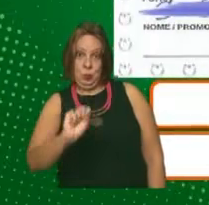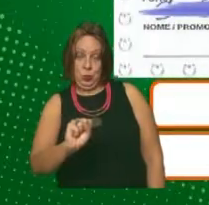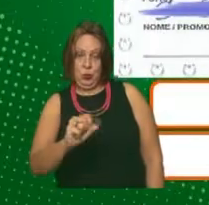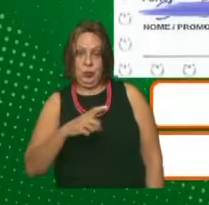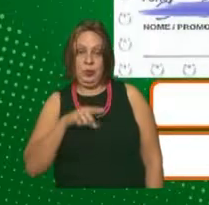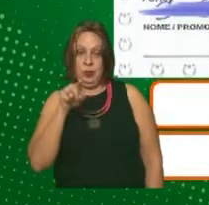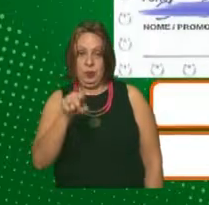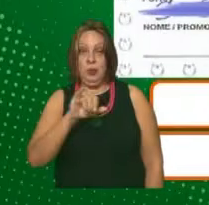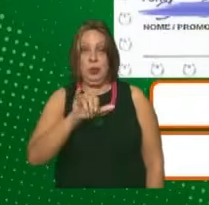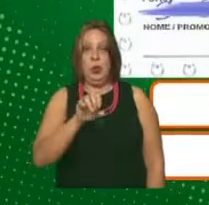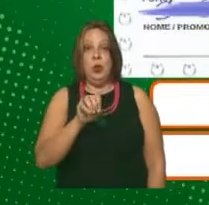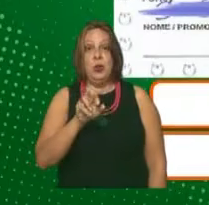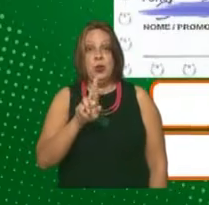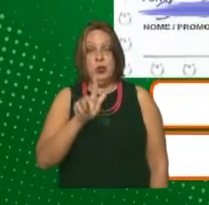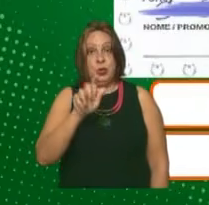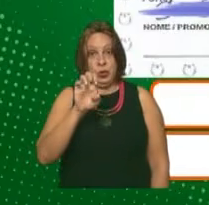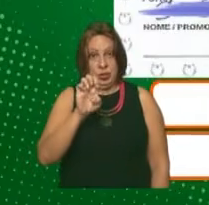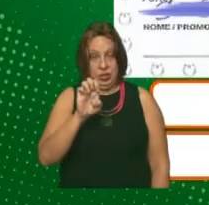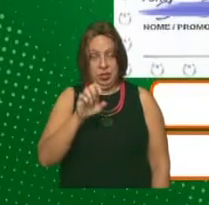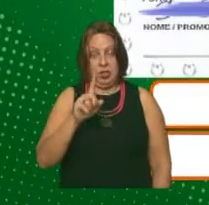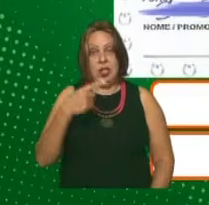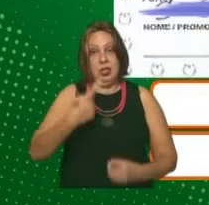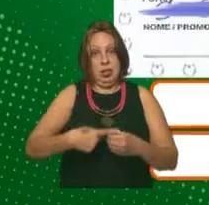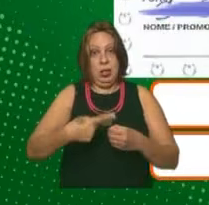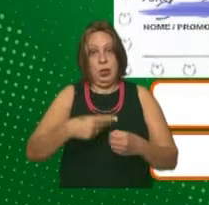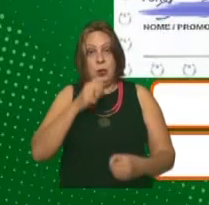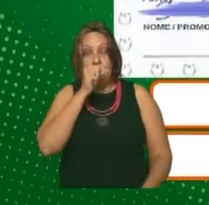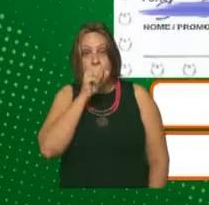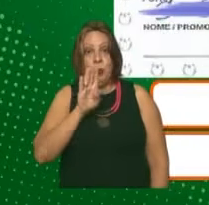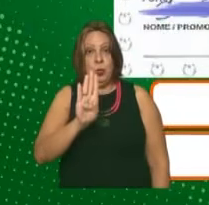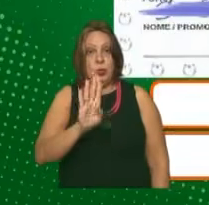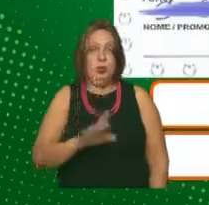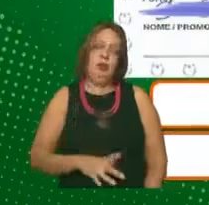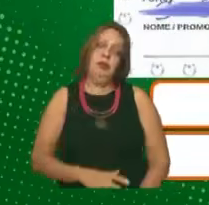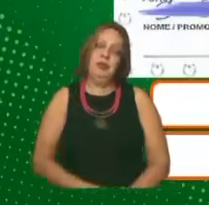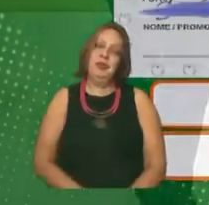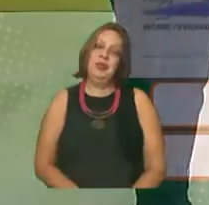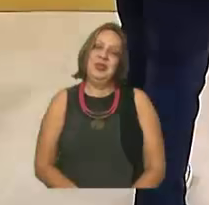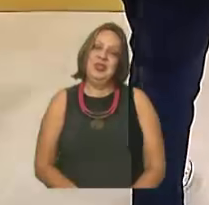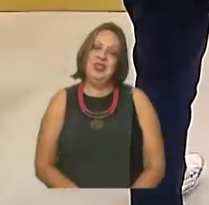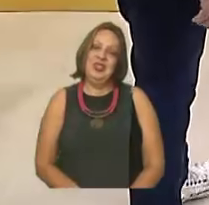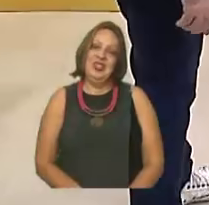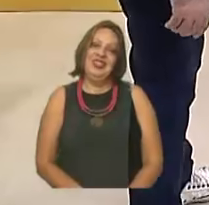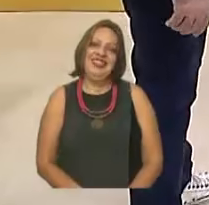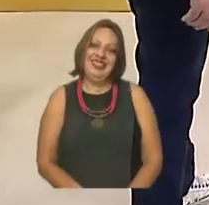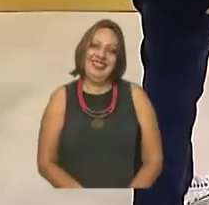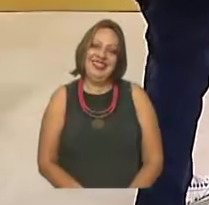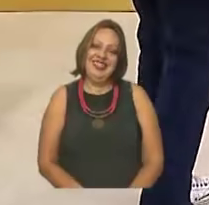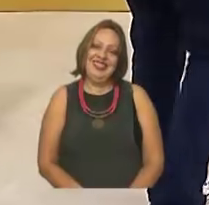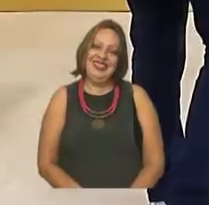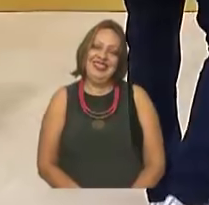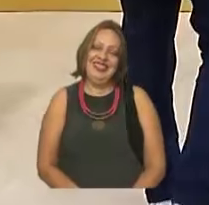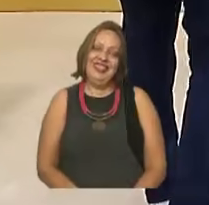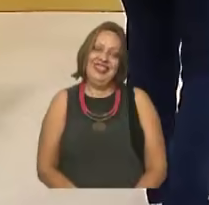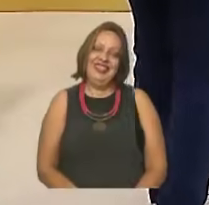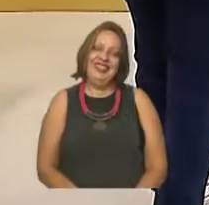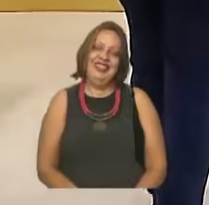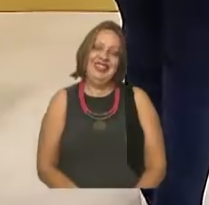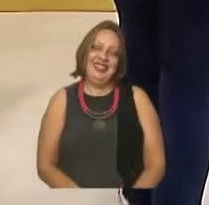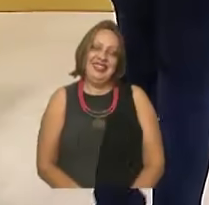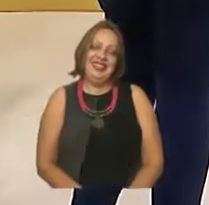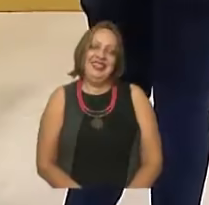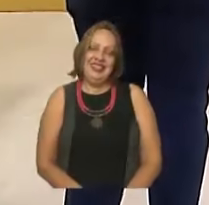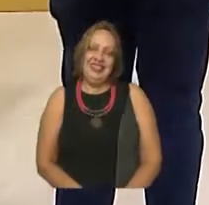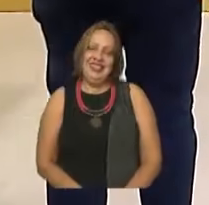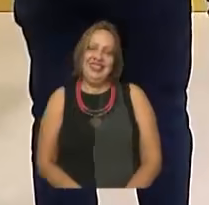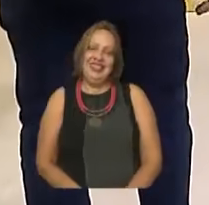029108. É você, Jorge da Cruz Borges de Buquim, adquiriu com Fly Glaze Reis, Regional Itaporanga. Tem mais. Gira e revela